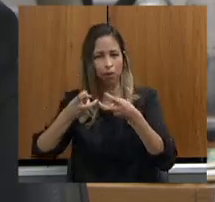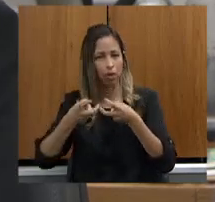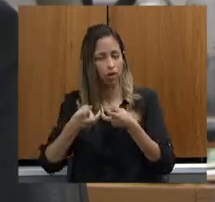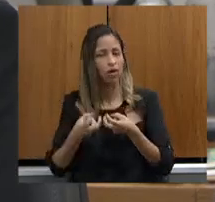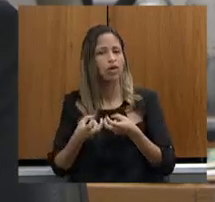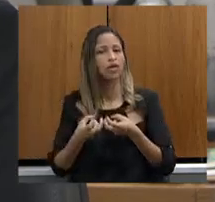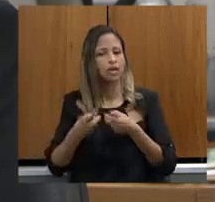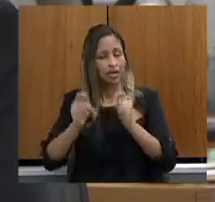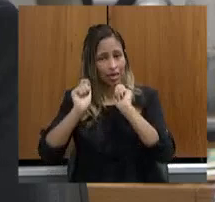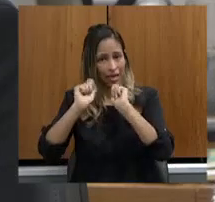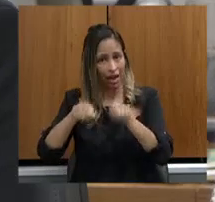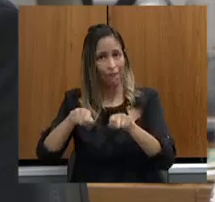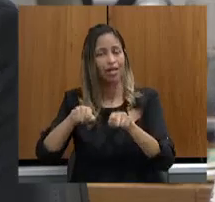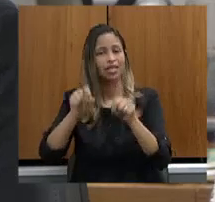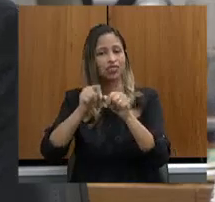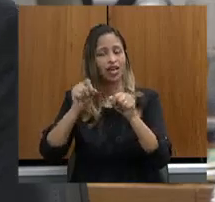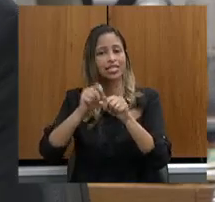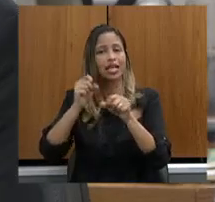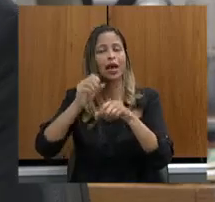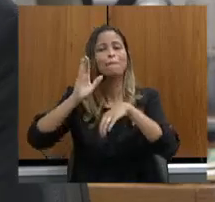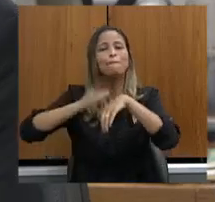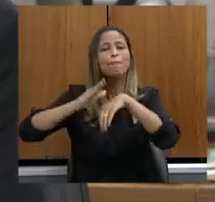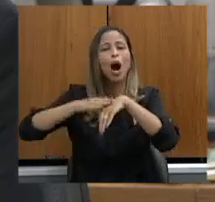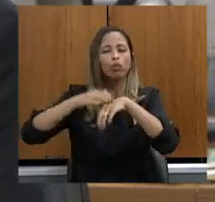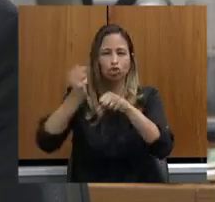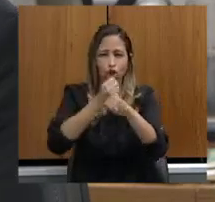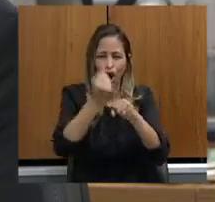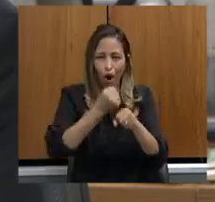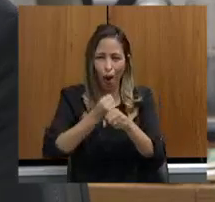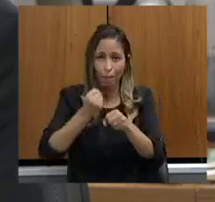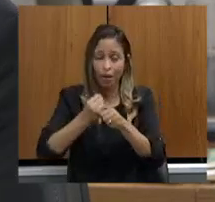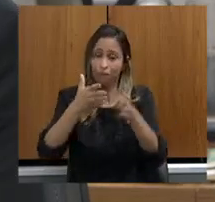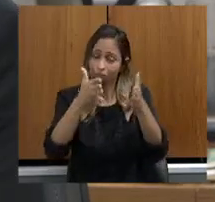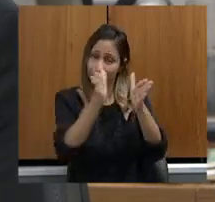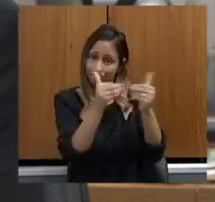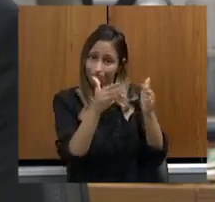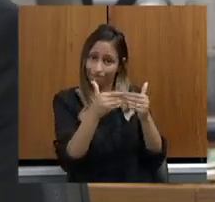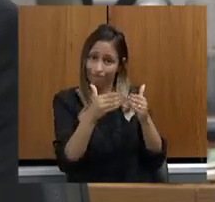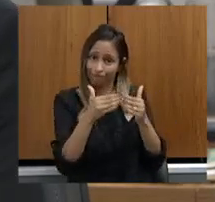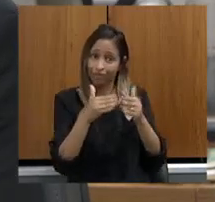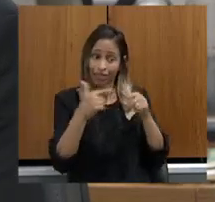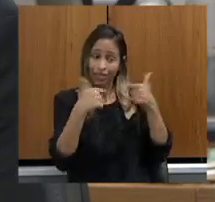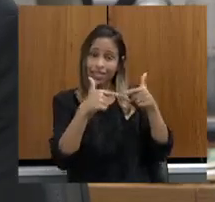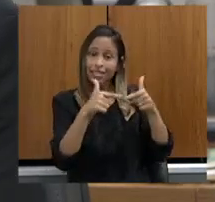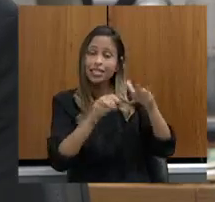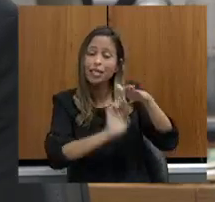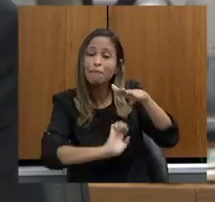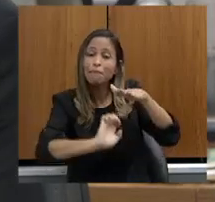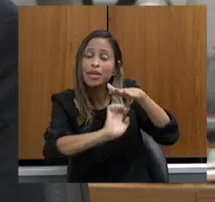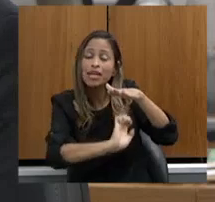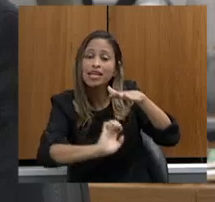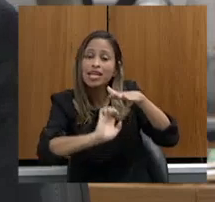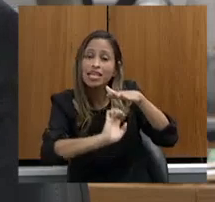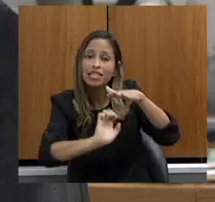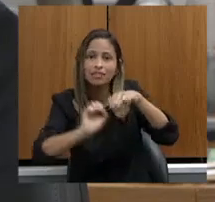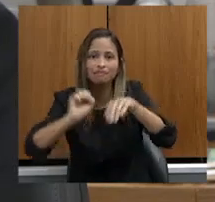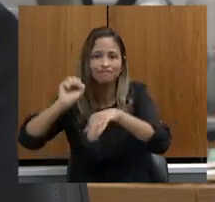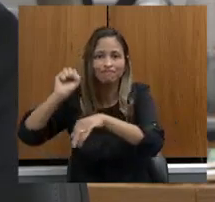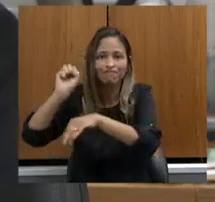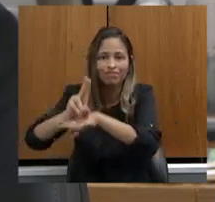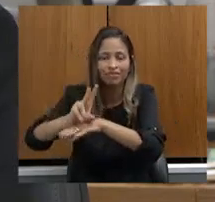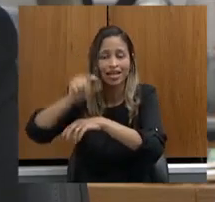secretário Igor colocou capacidade de gerar mão de obra suficiente para atender as demandas das empresas que desejam-se instalar